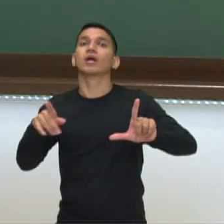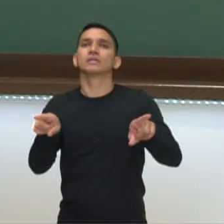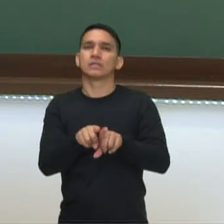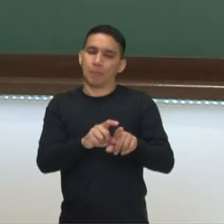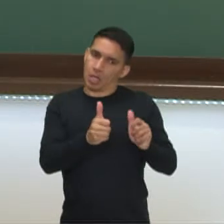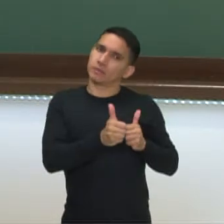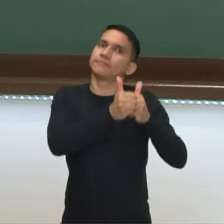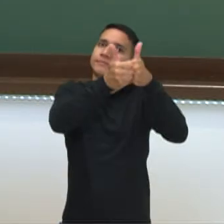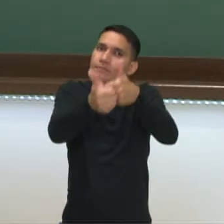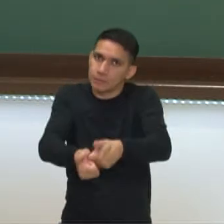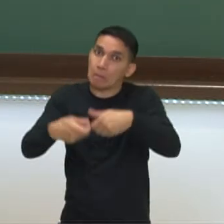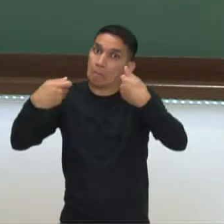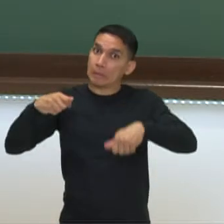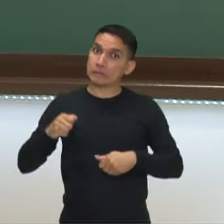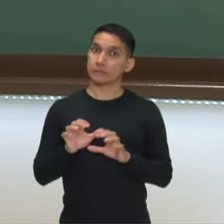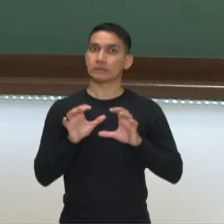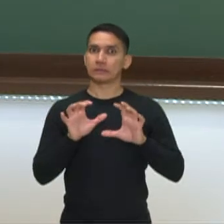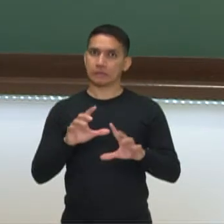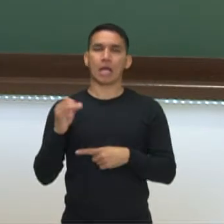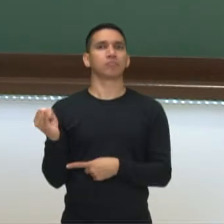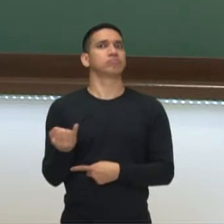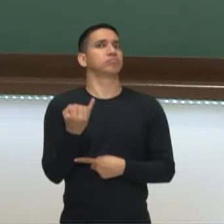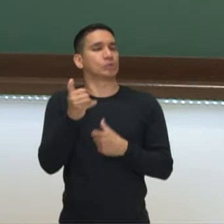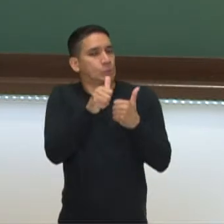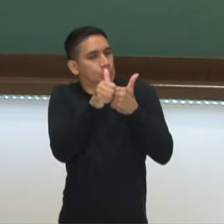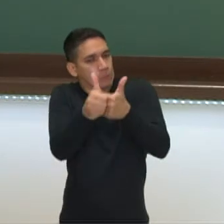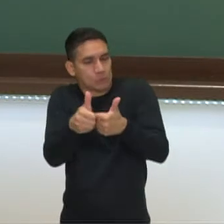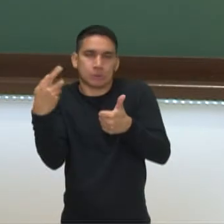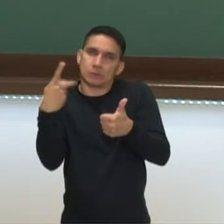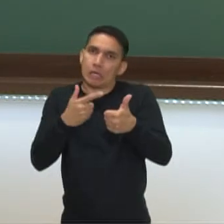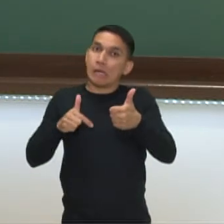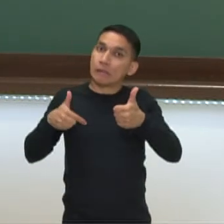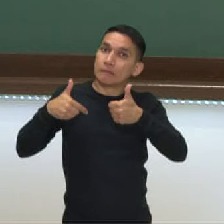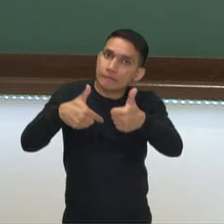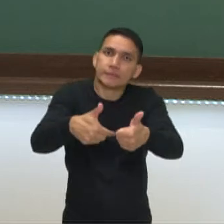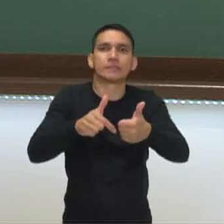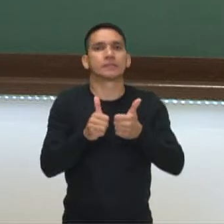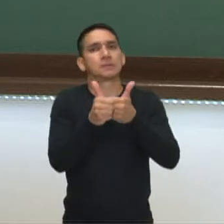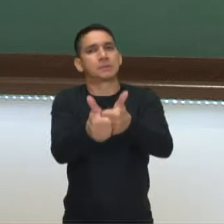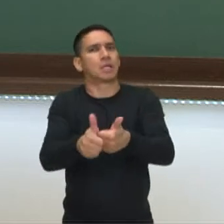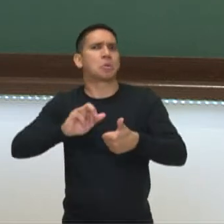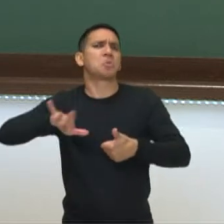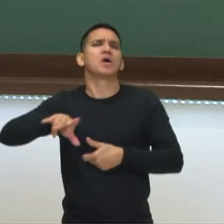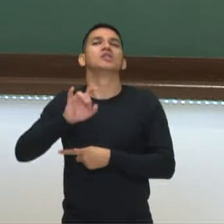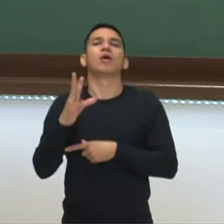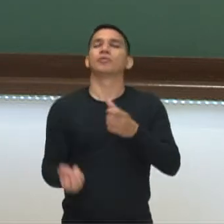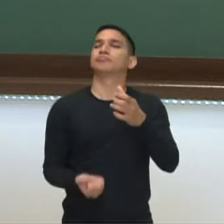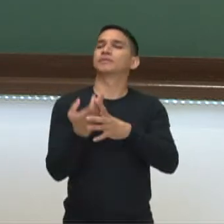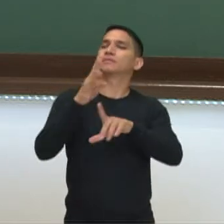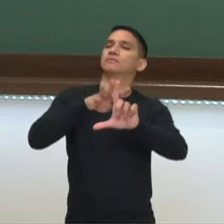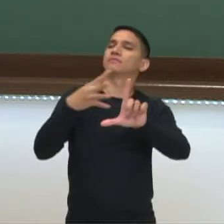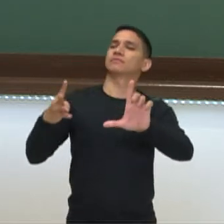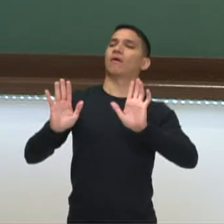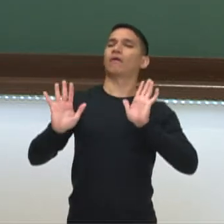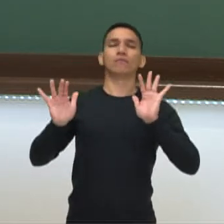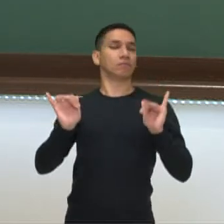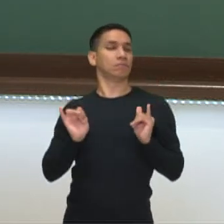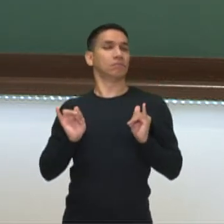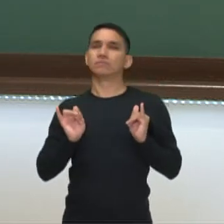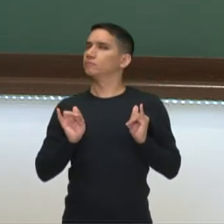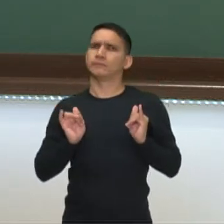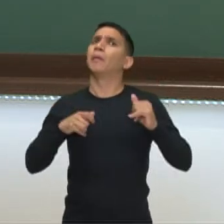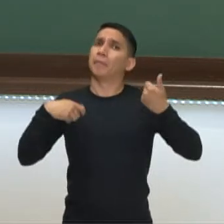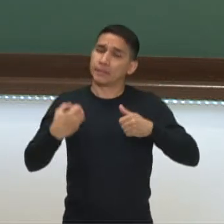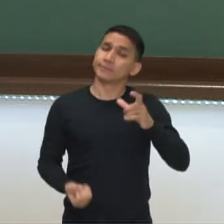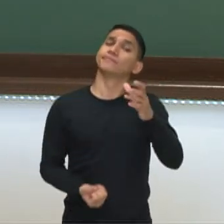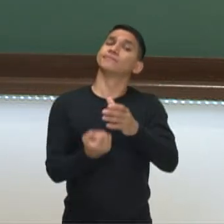para seguir. Disciplina é importante, pessoal, né? Não basta eu fazer um cronograma, uma agenda ali e não seguir esse meu